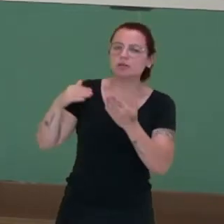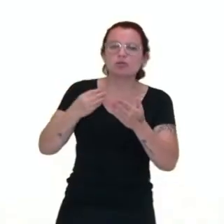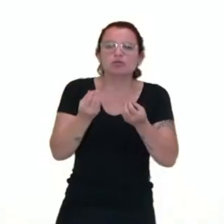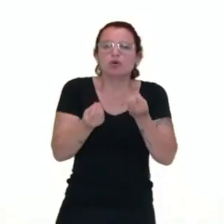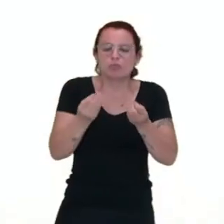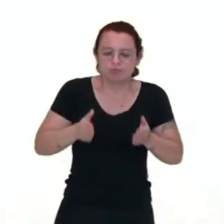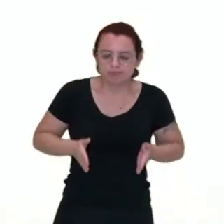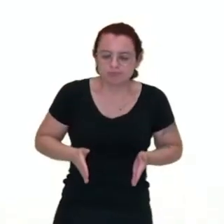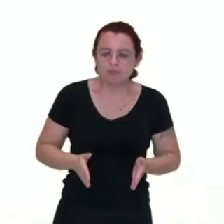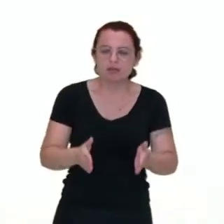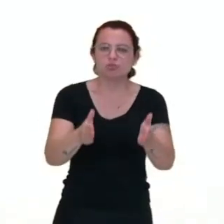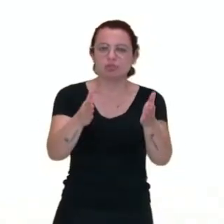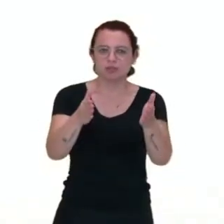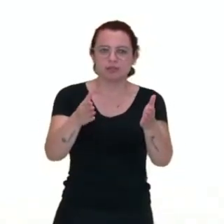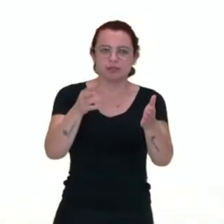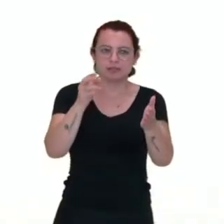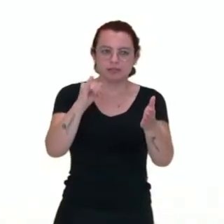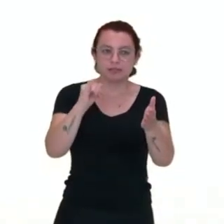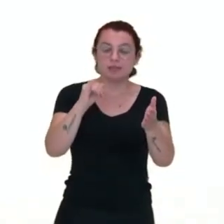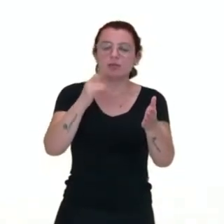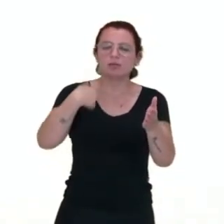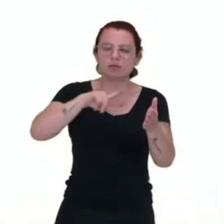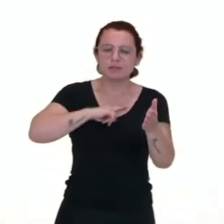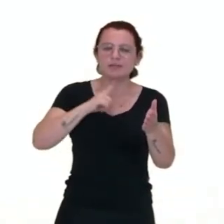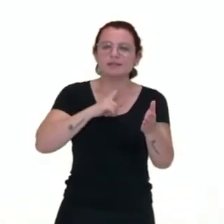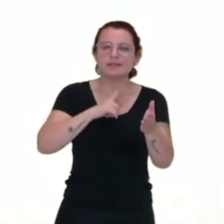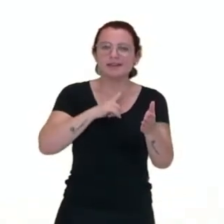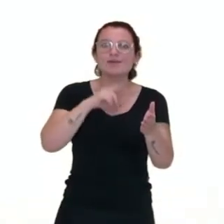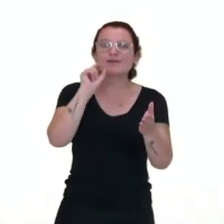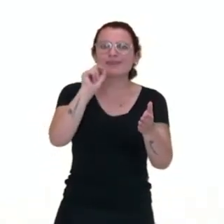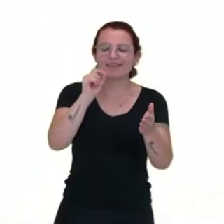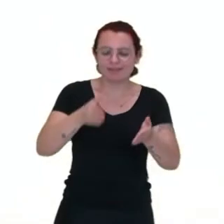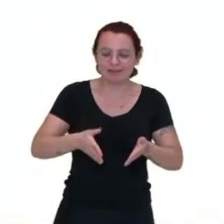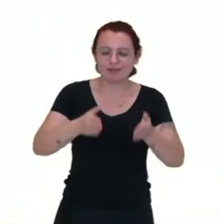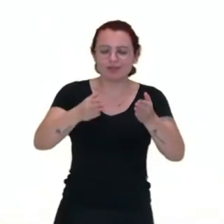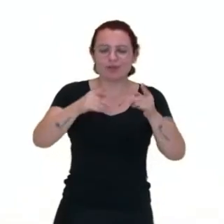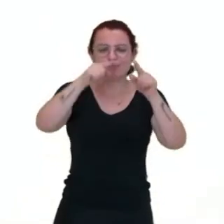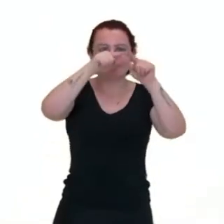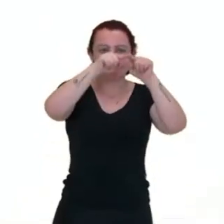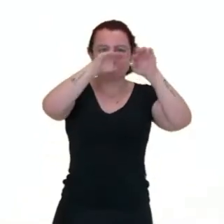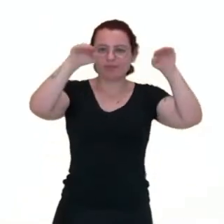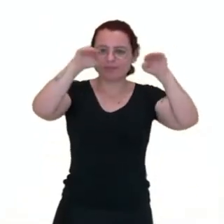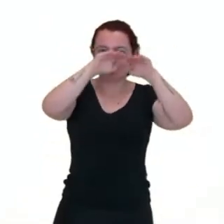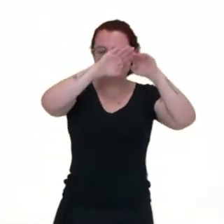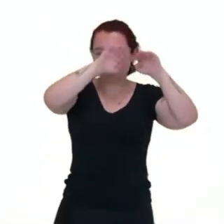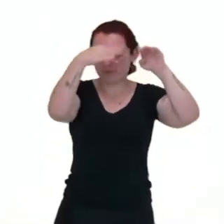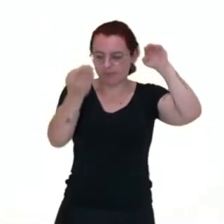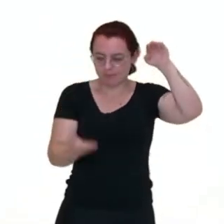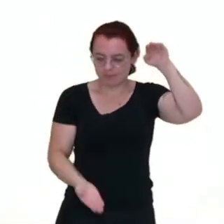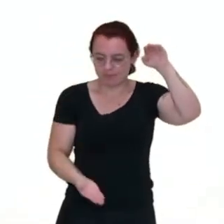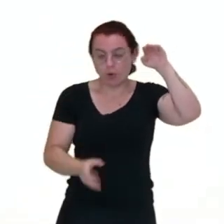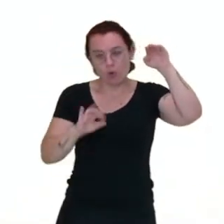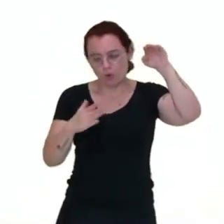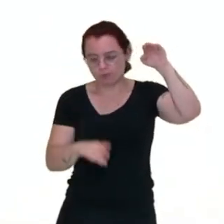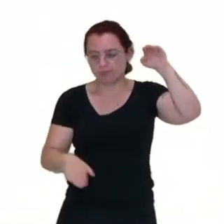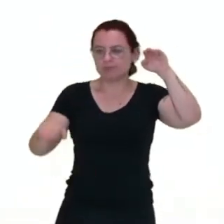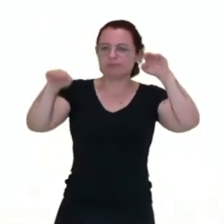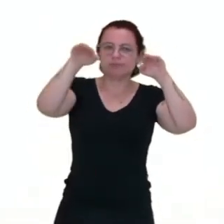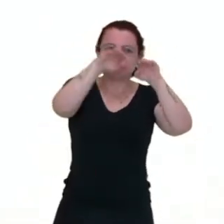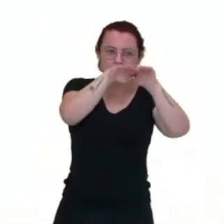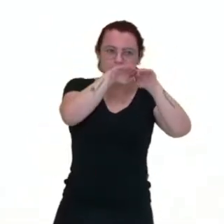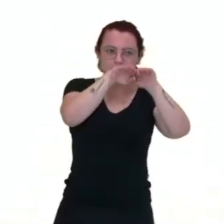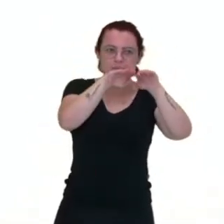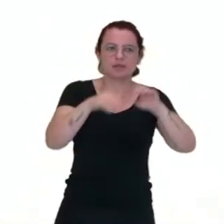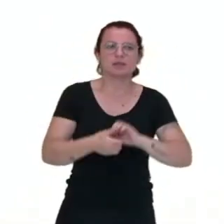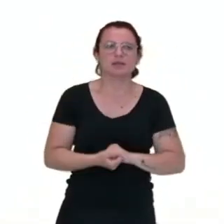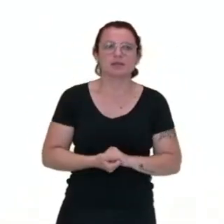Se você tem uma trajetória de baixo para cima, você substitui o A, no caso, por menos G. Certo?